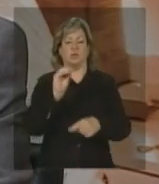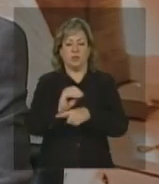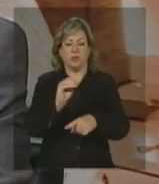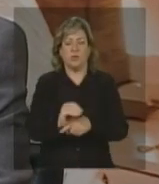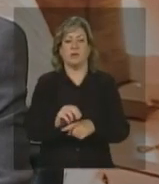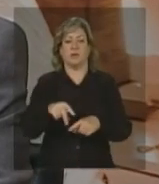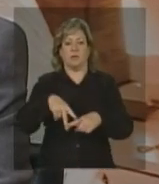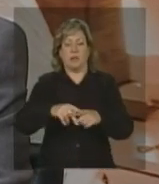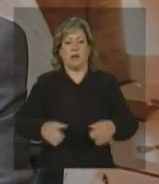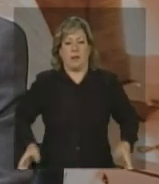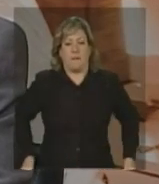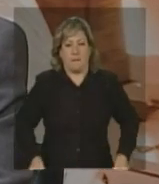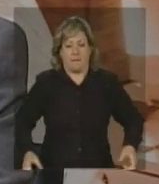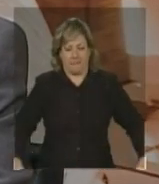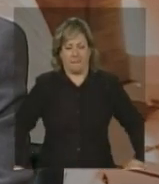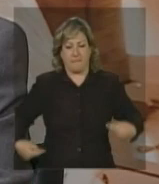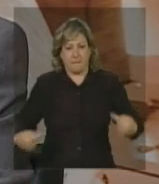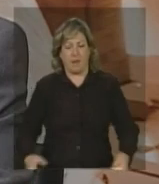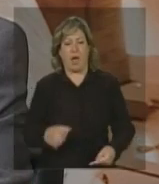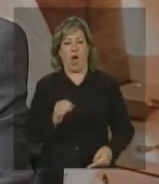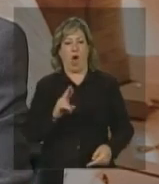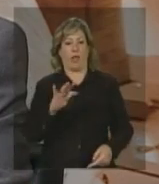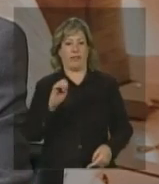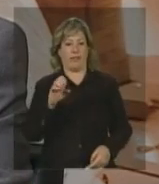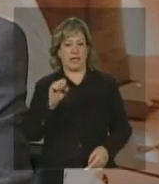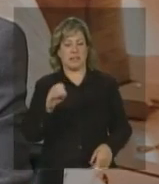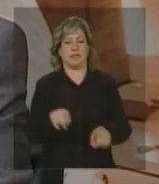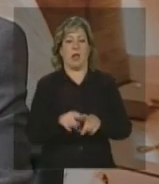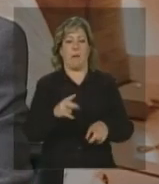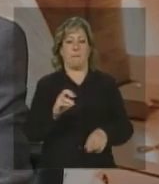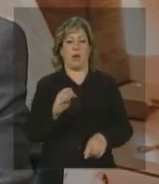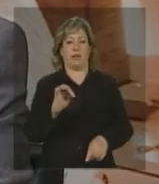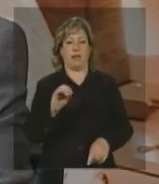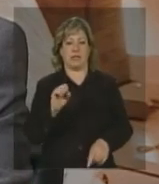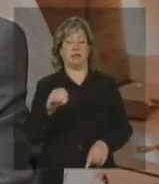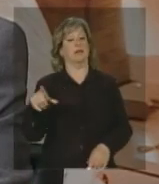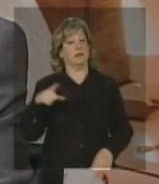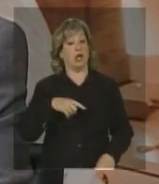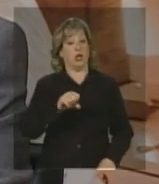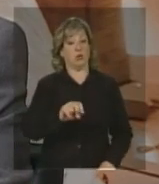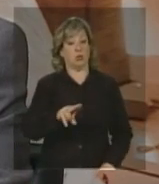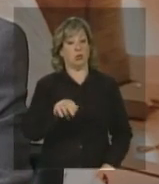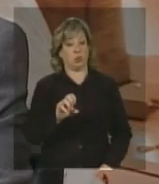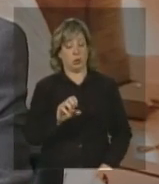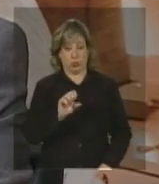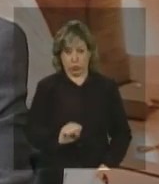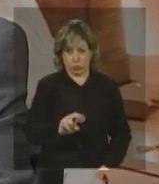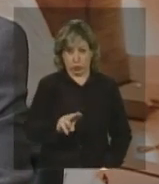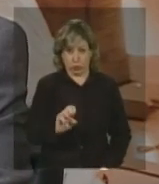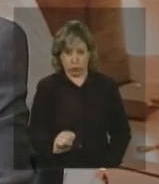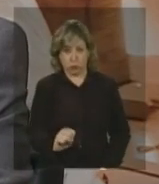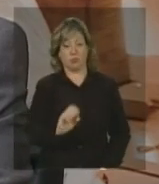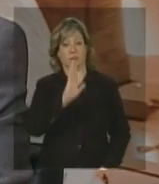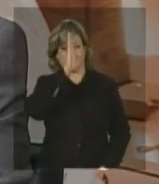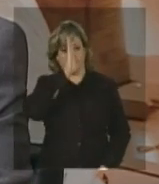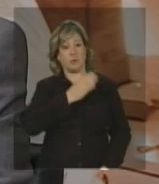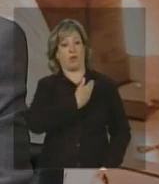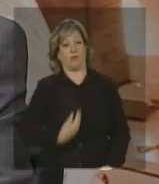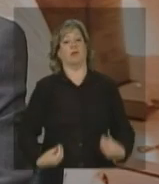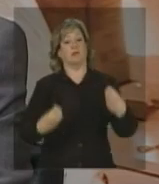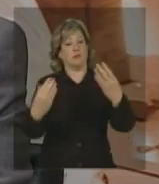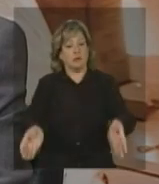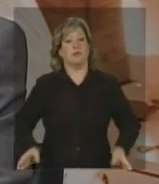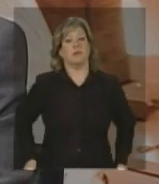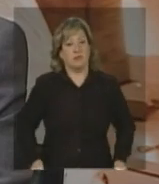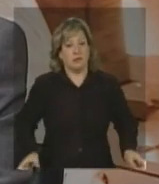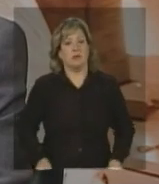de cadeiras de rodas, órteses e próteses. O SUS já fornece hoje cadeira de rodas, órteses e próteses, mas ainda